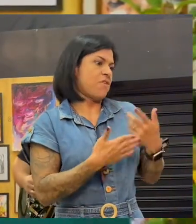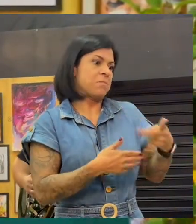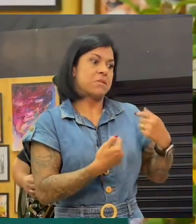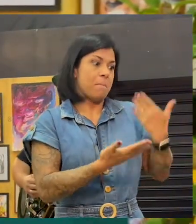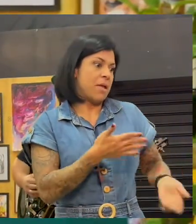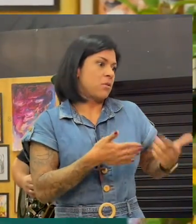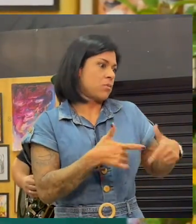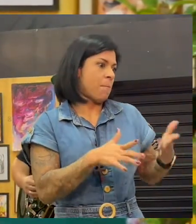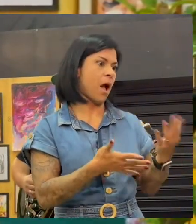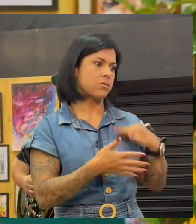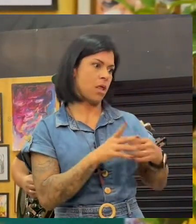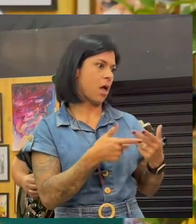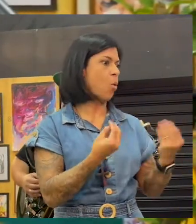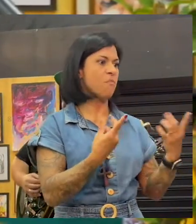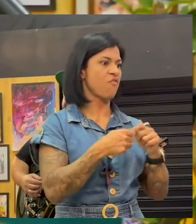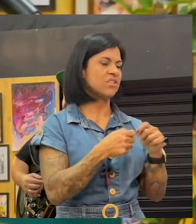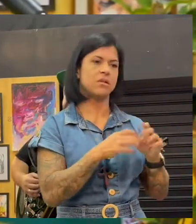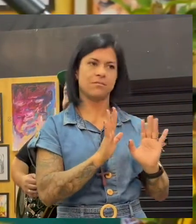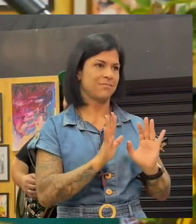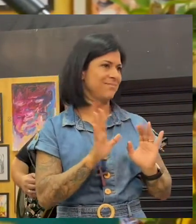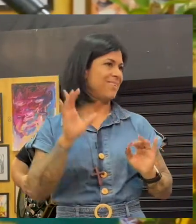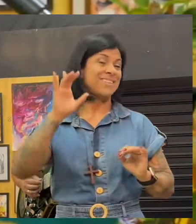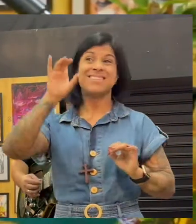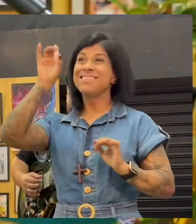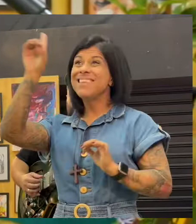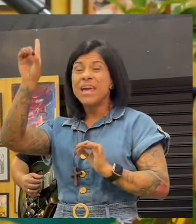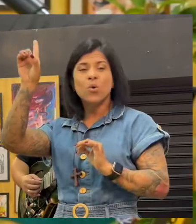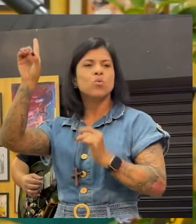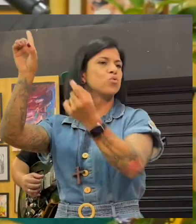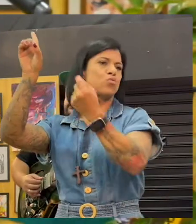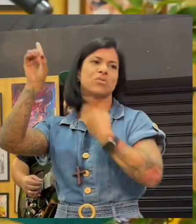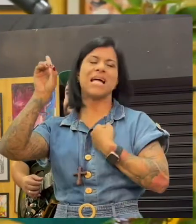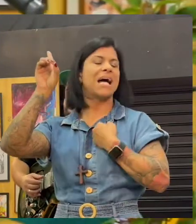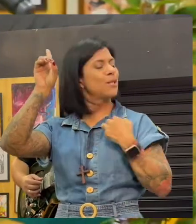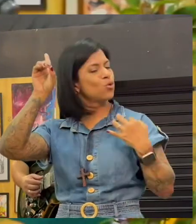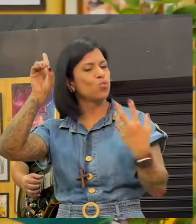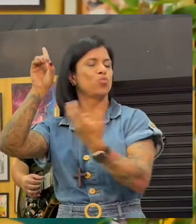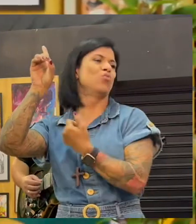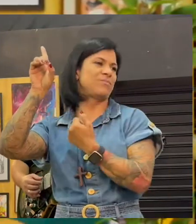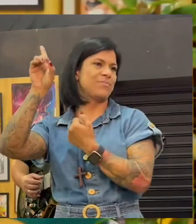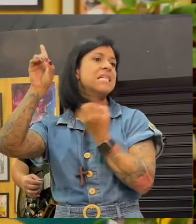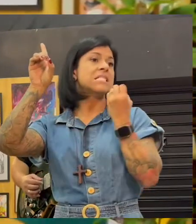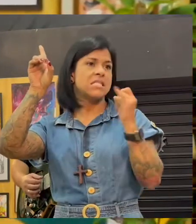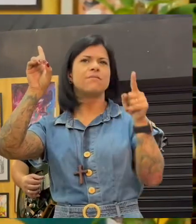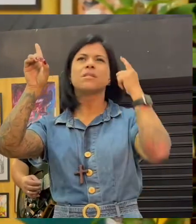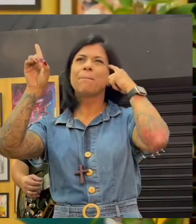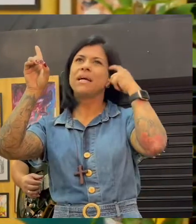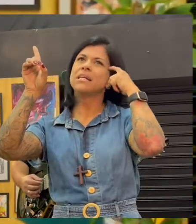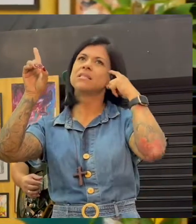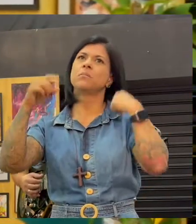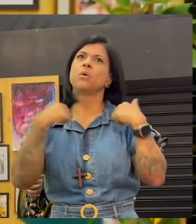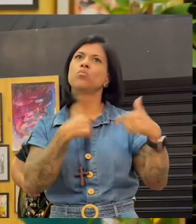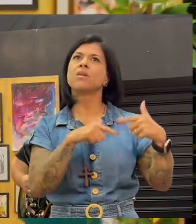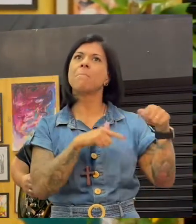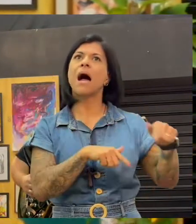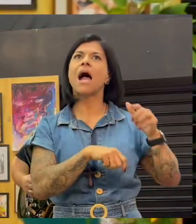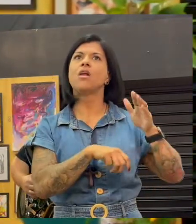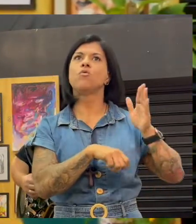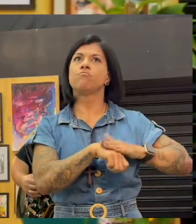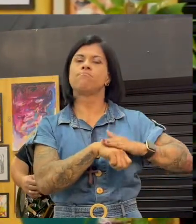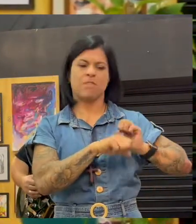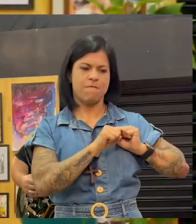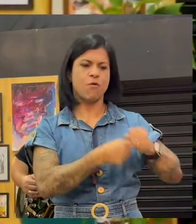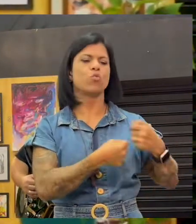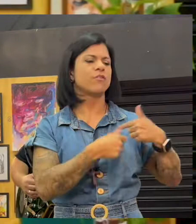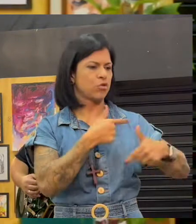Porque o sustento quem traz é Deus e não é o seu trabalho. Então, se você está achando que o sustento vai vir pelas suas próprias